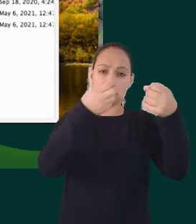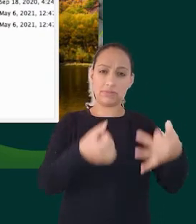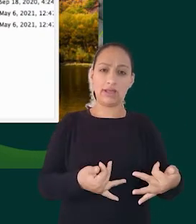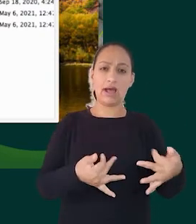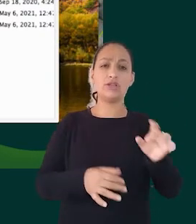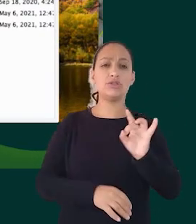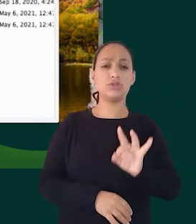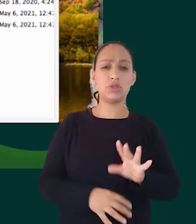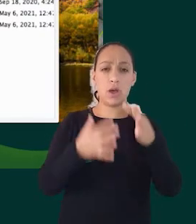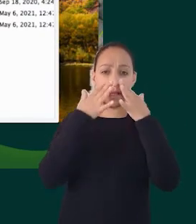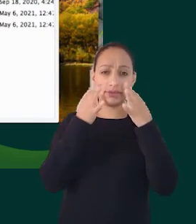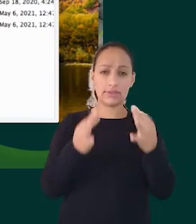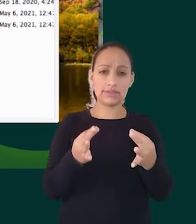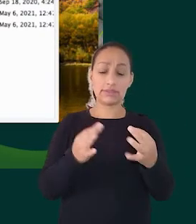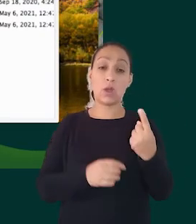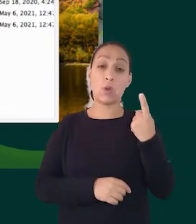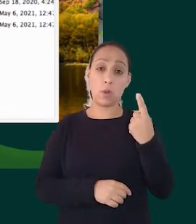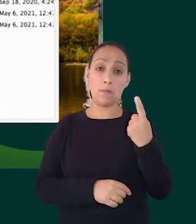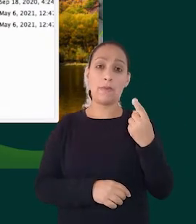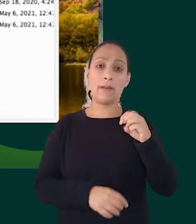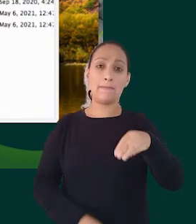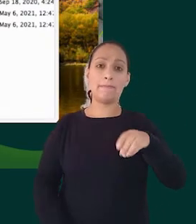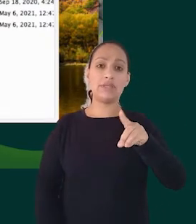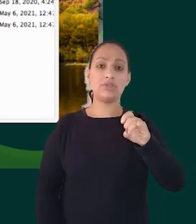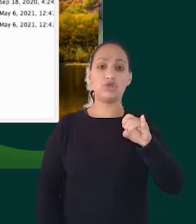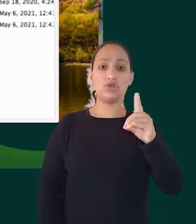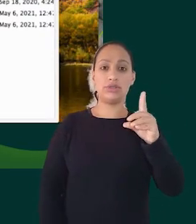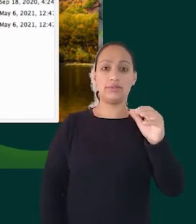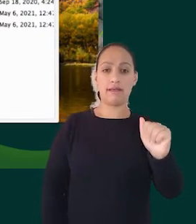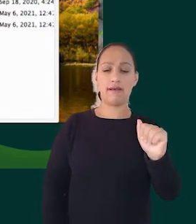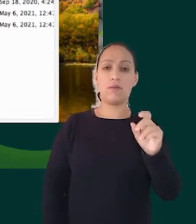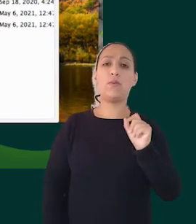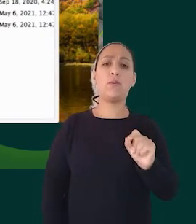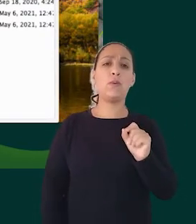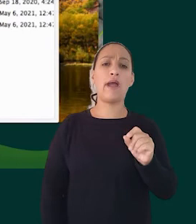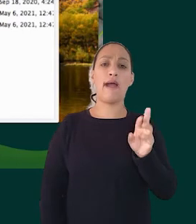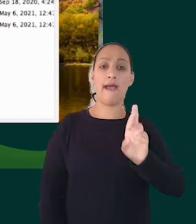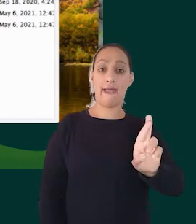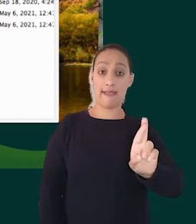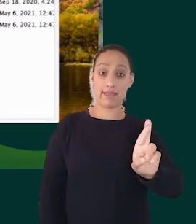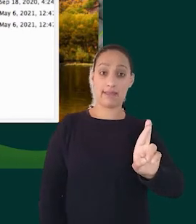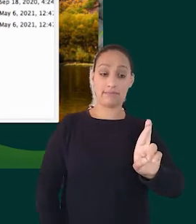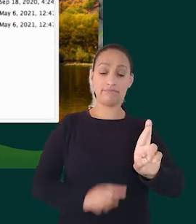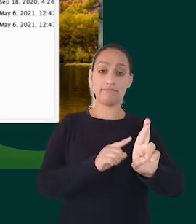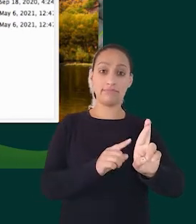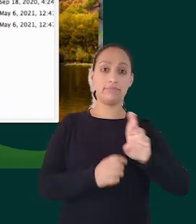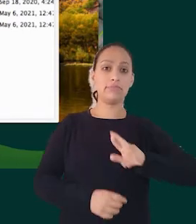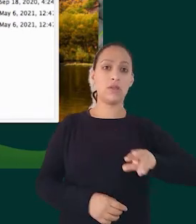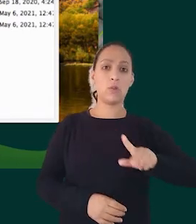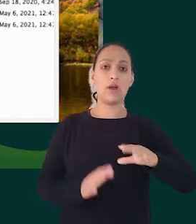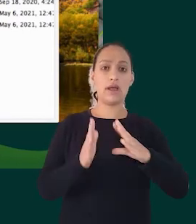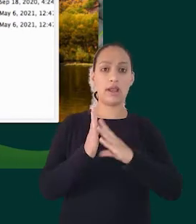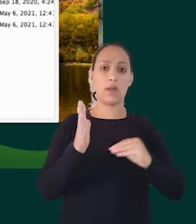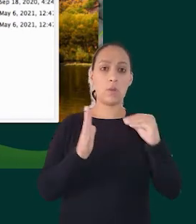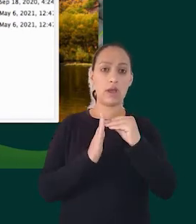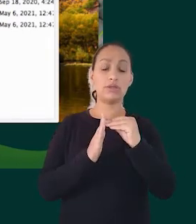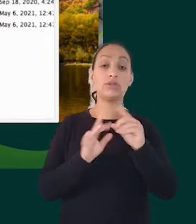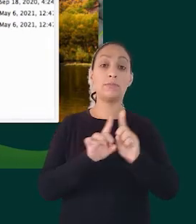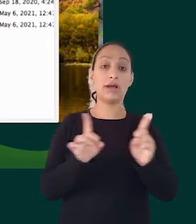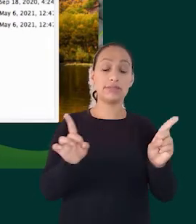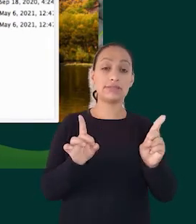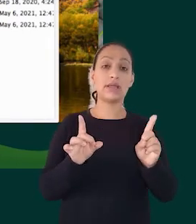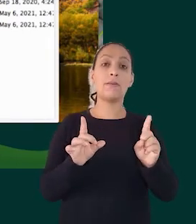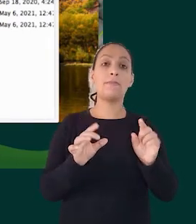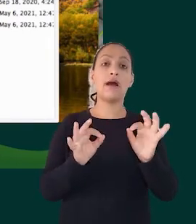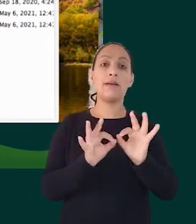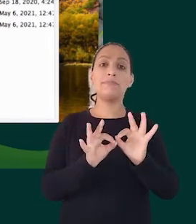chamar atenção para uma medida, que é essa daqui, que a gente chama de R. Não é da linguagem, tá? Essa é uma medida estatística. A